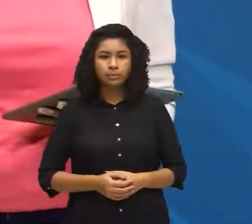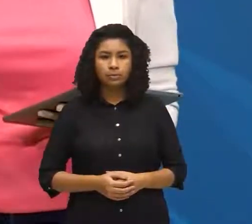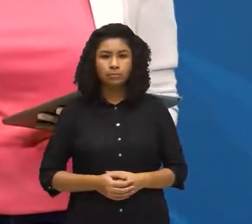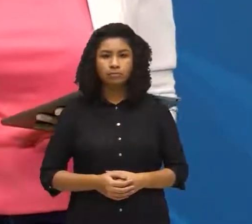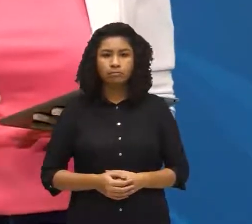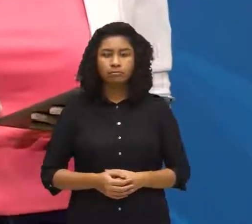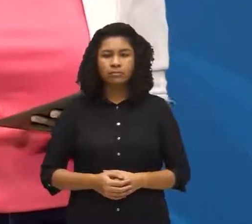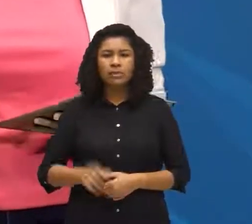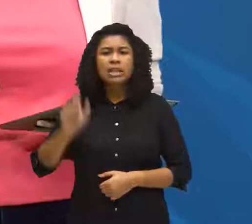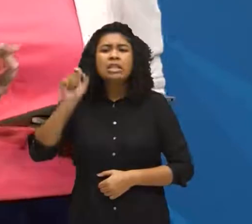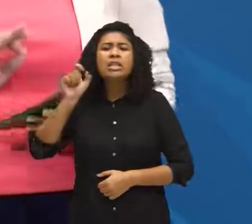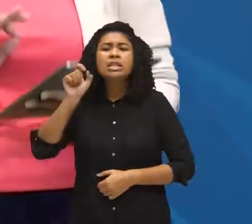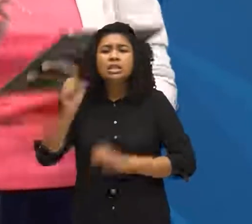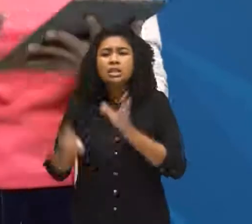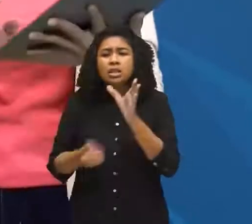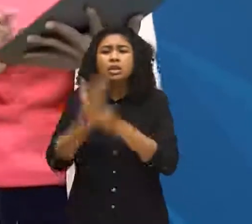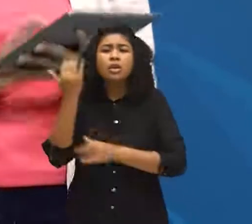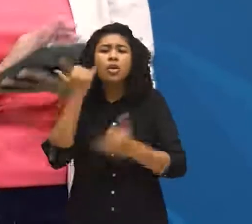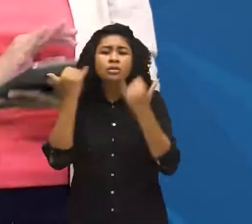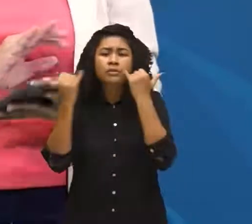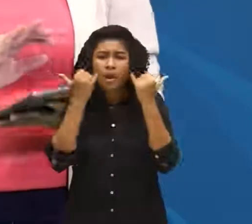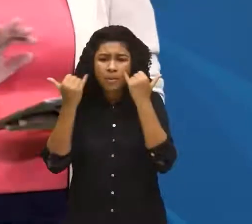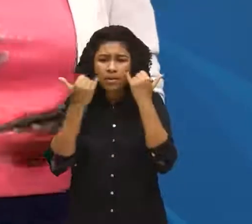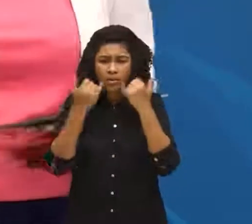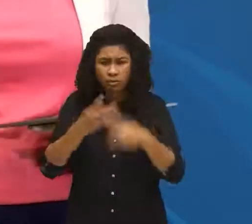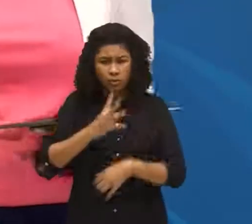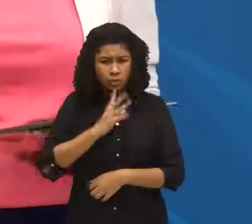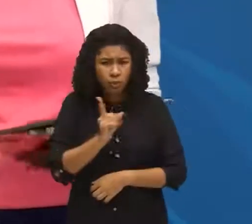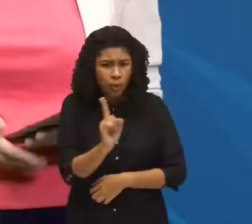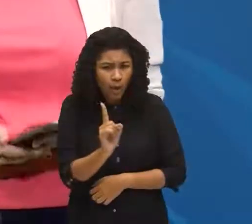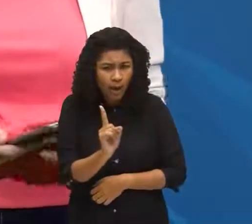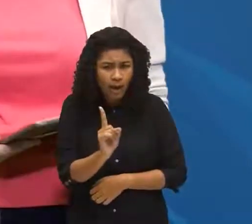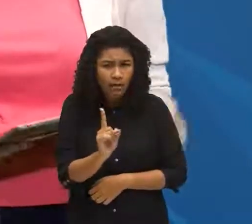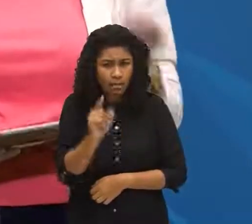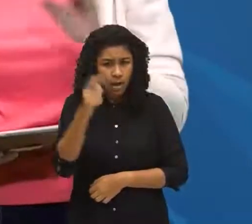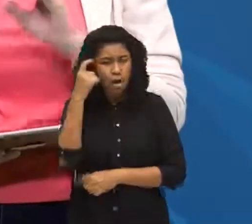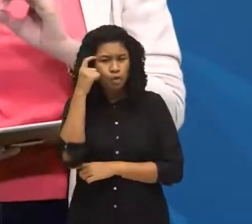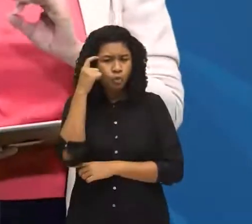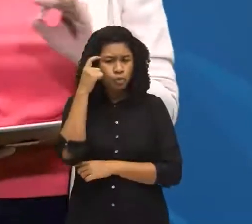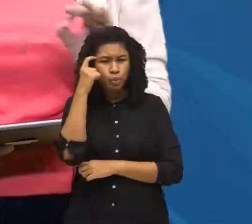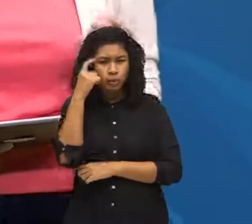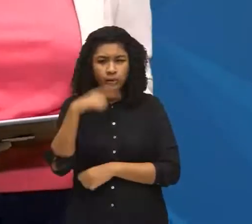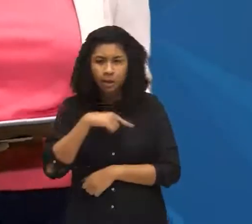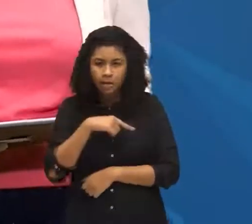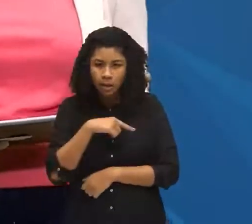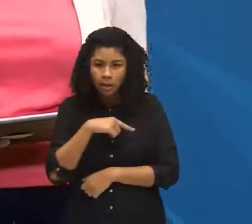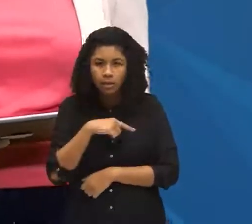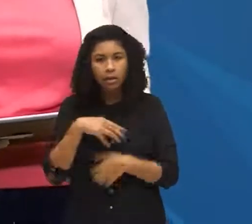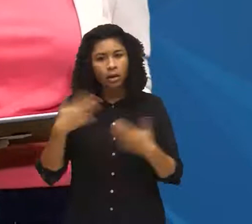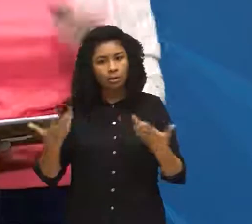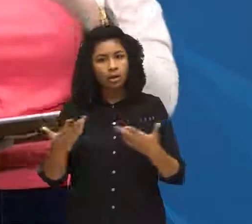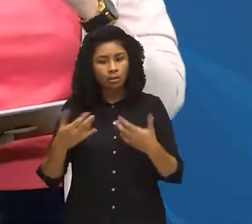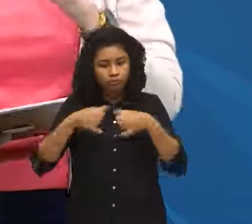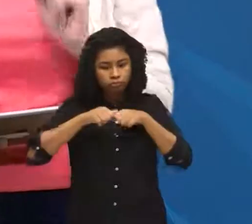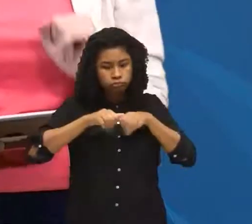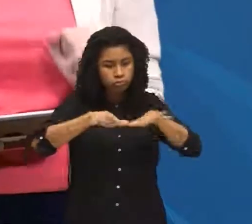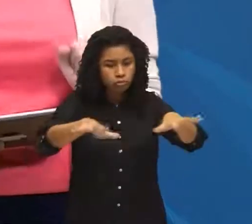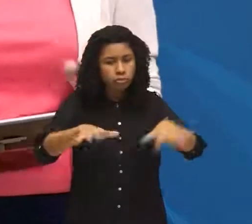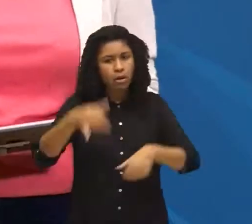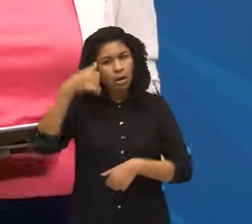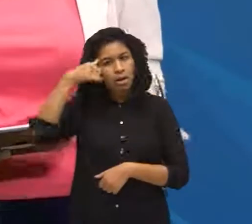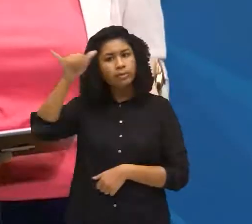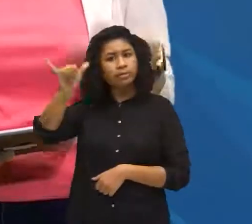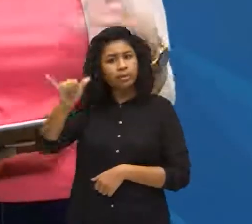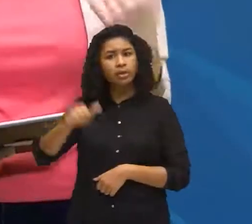compartilhe. Se você vê uma informação que está com uma procedência ali um pouquinho duvidosa, não compartilhe, tá bom?